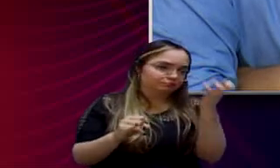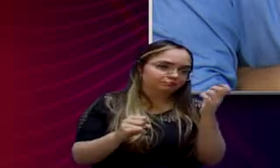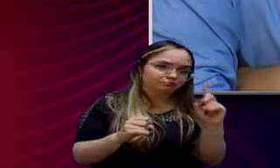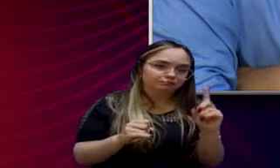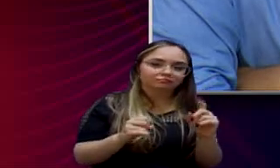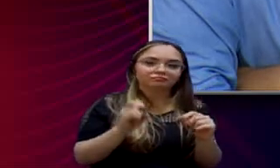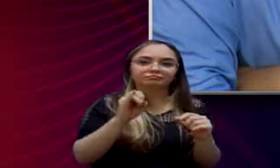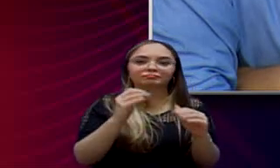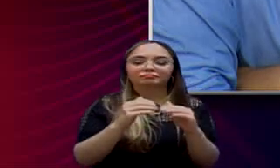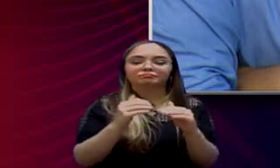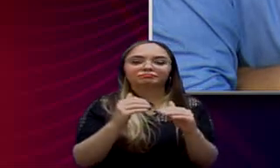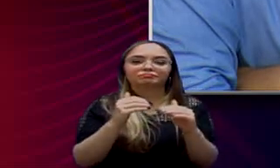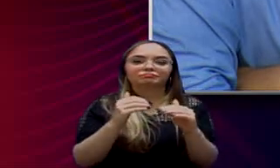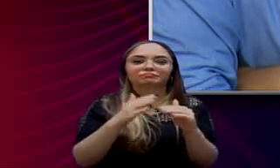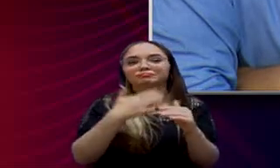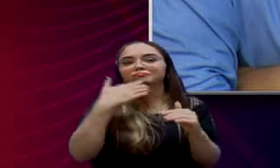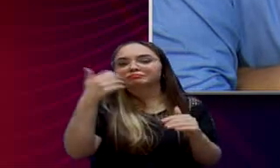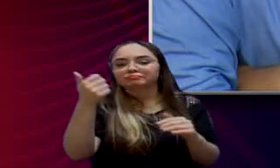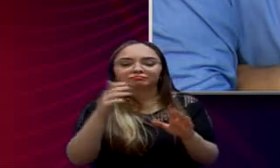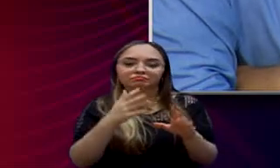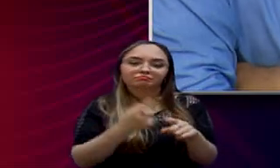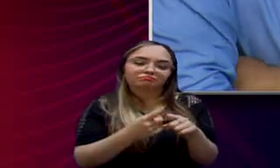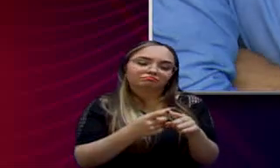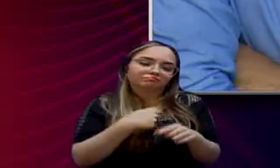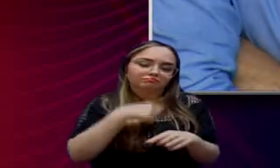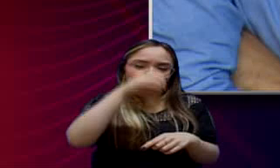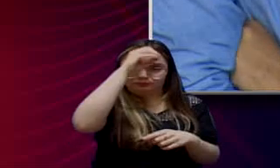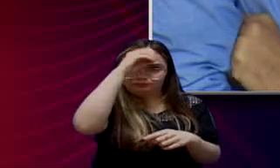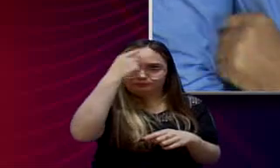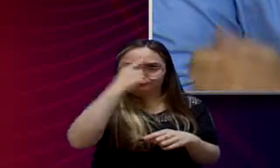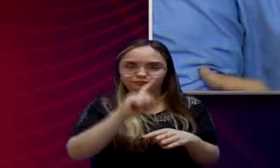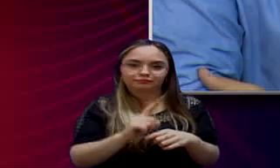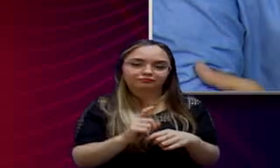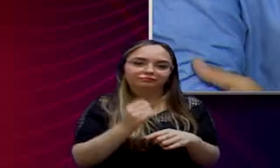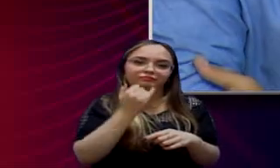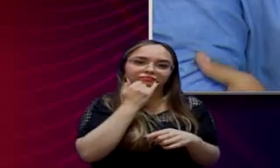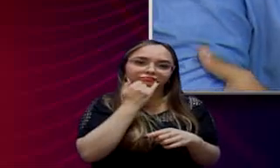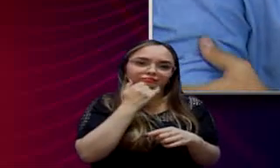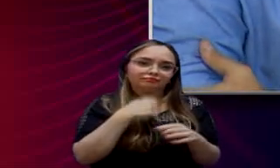se acima só para que hoje eu não tenho essa informação desculpa